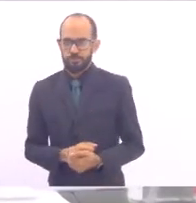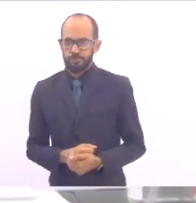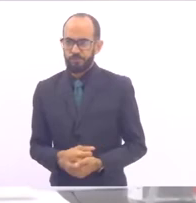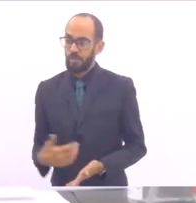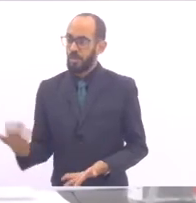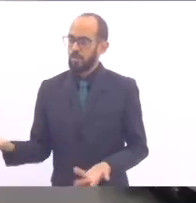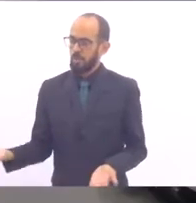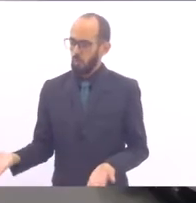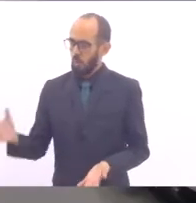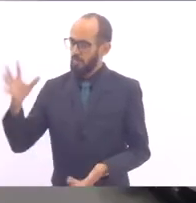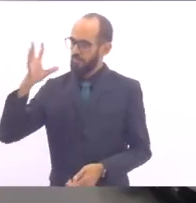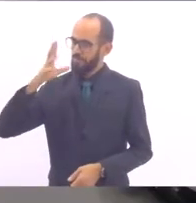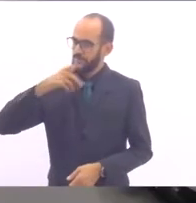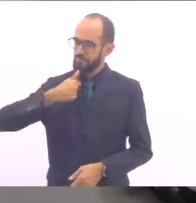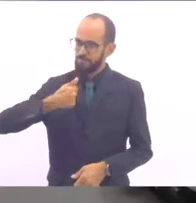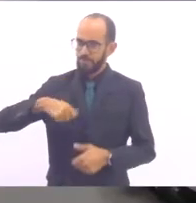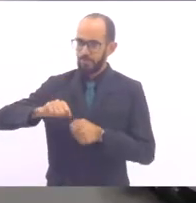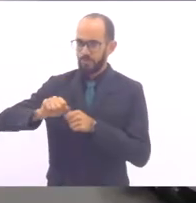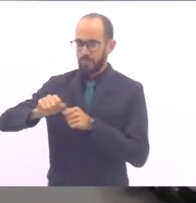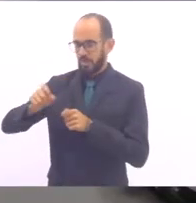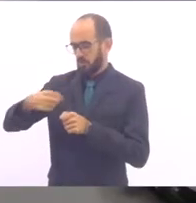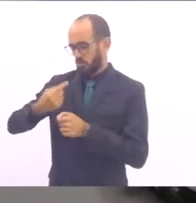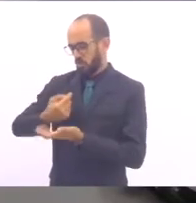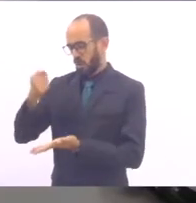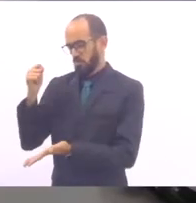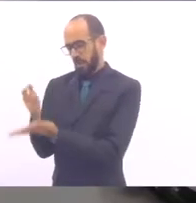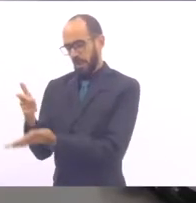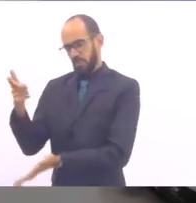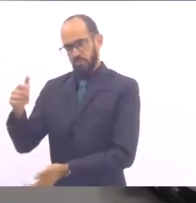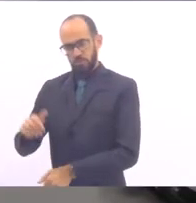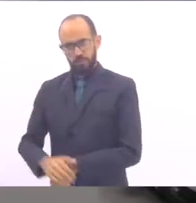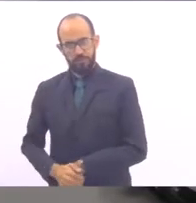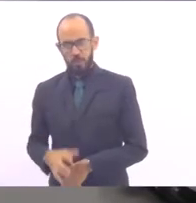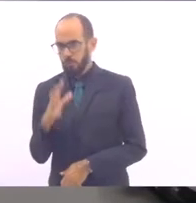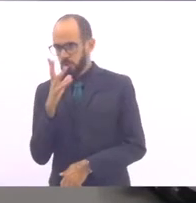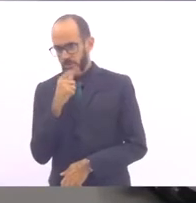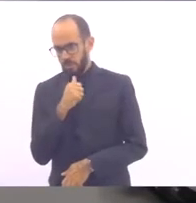A lentidão faz a gente pagar. Quê? A lentidão faz a gente pagar.